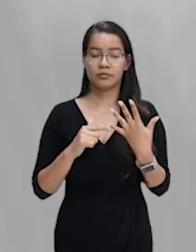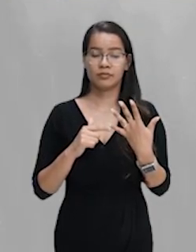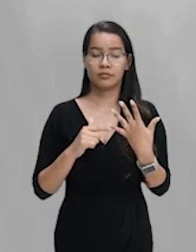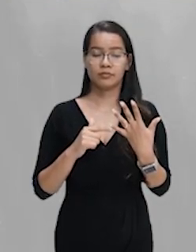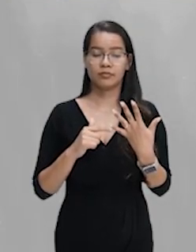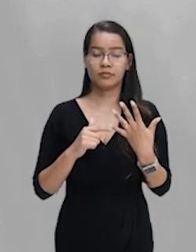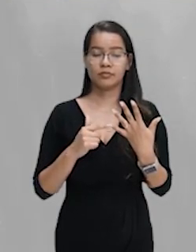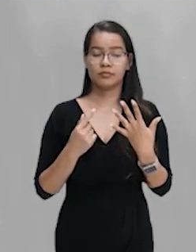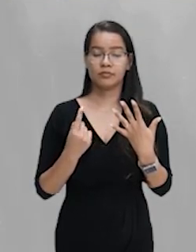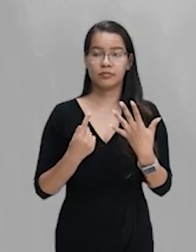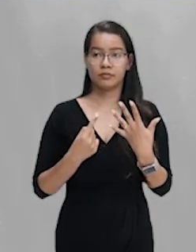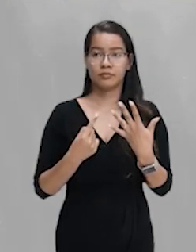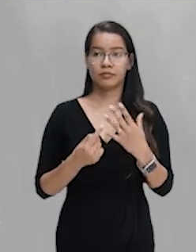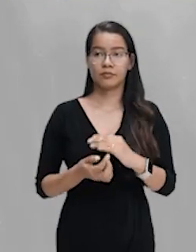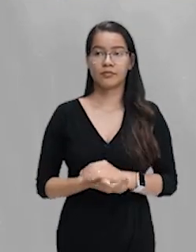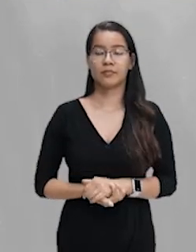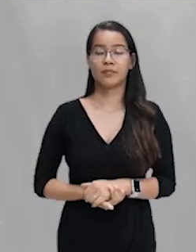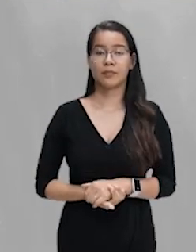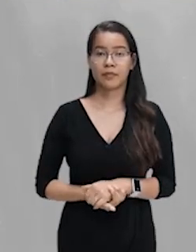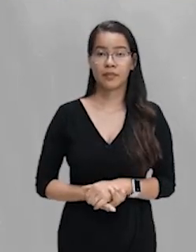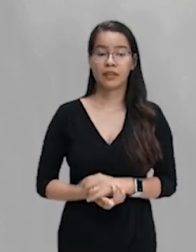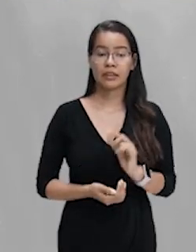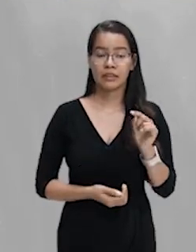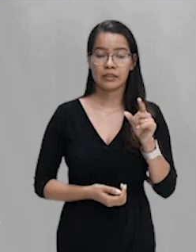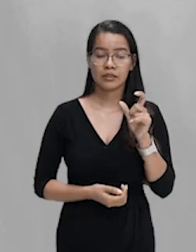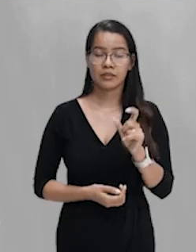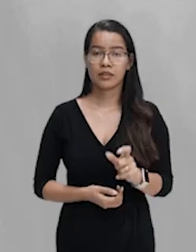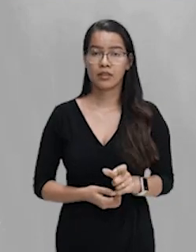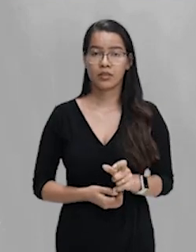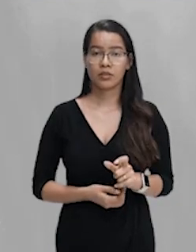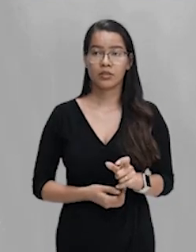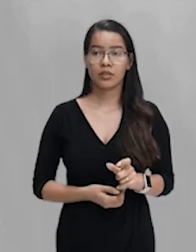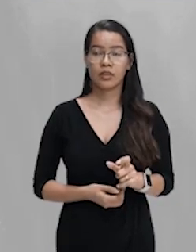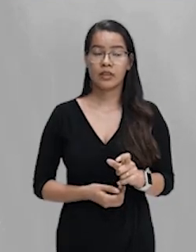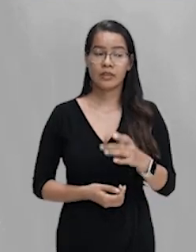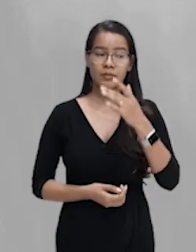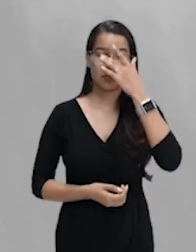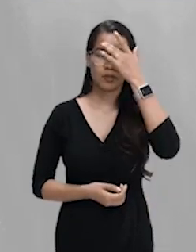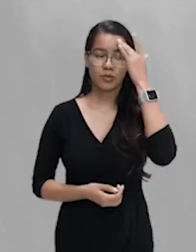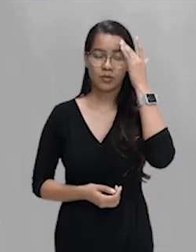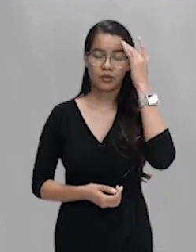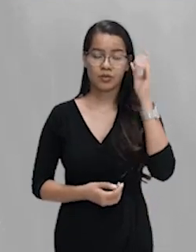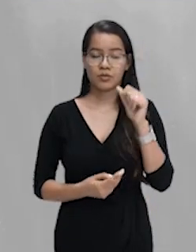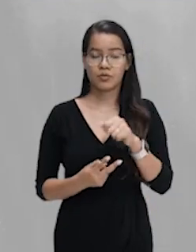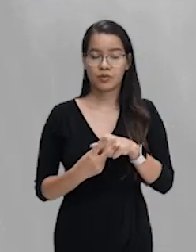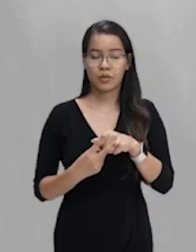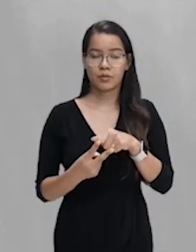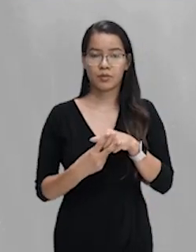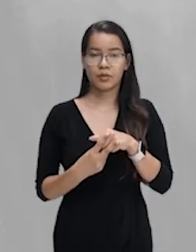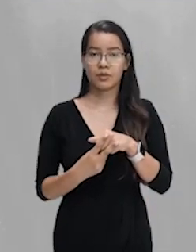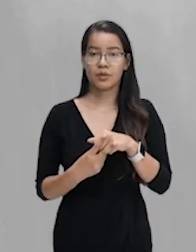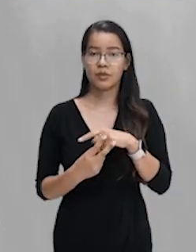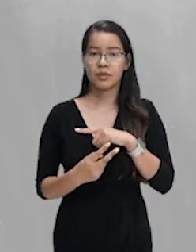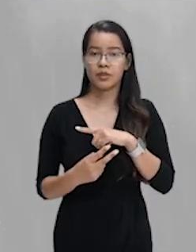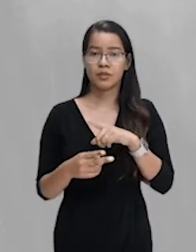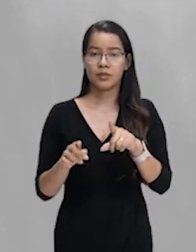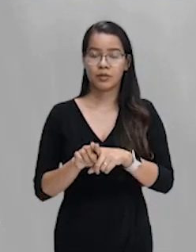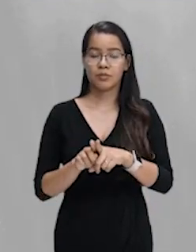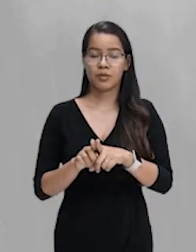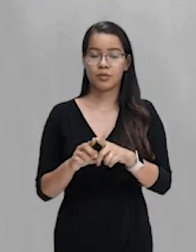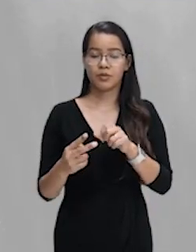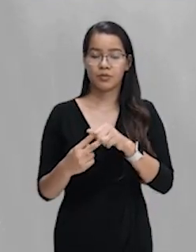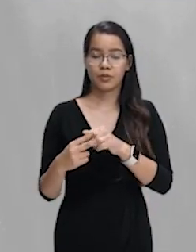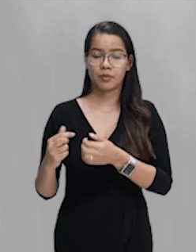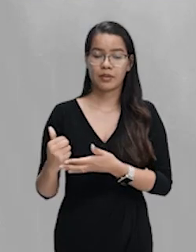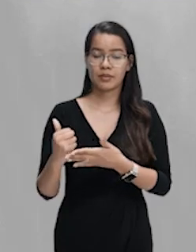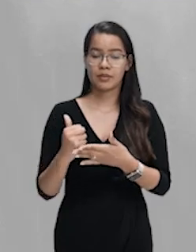vosotras, ellos, ellas e ustedes. Essas são las personas del verbo. E aqui eu tenho o verbo